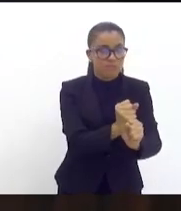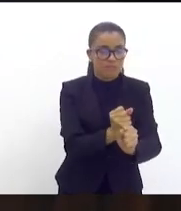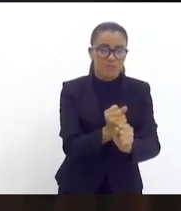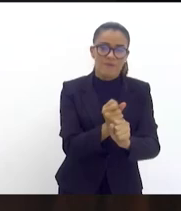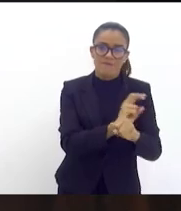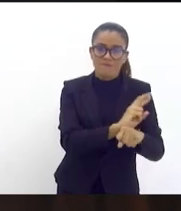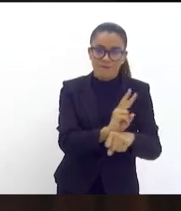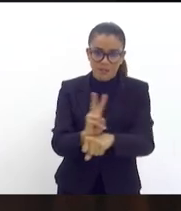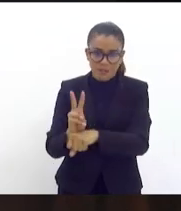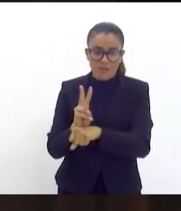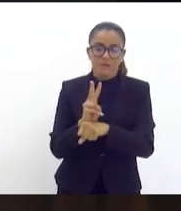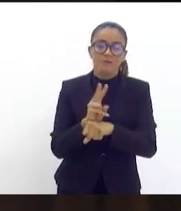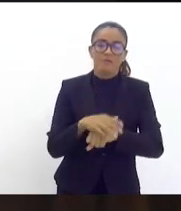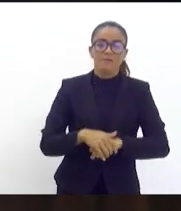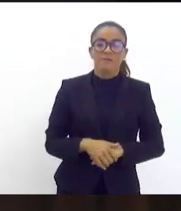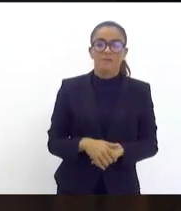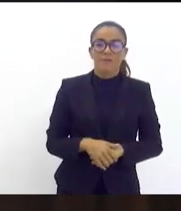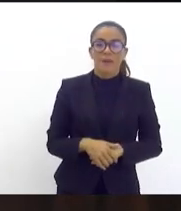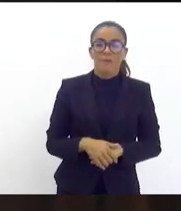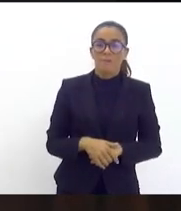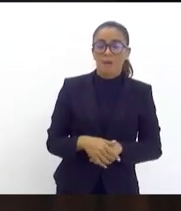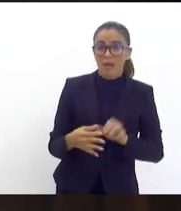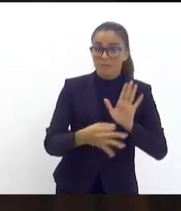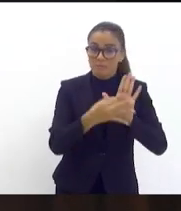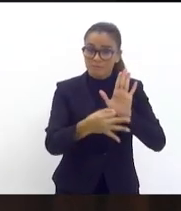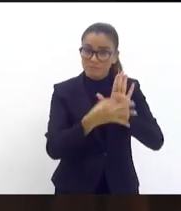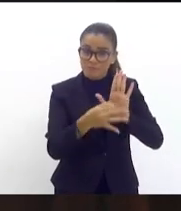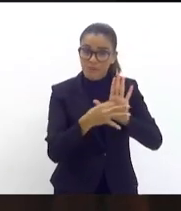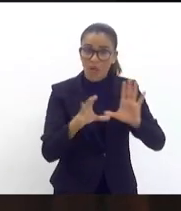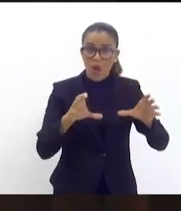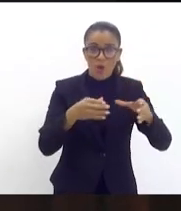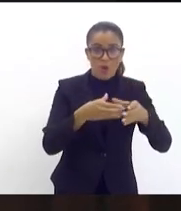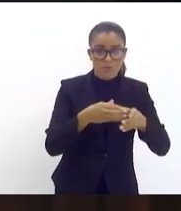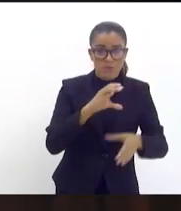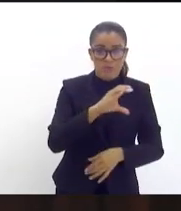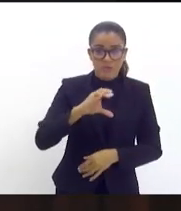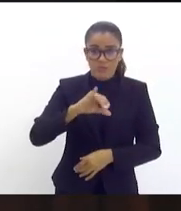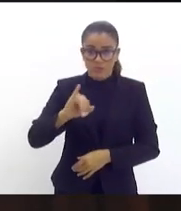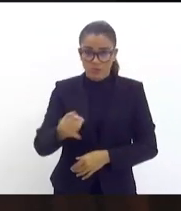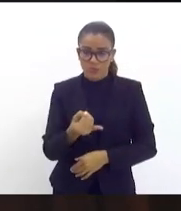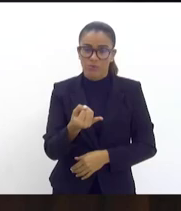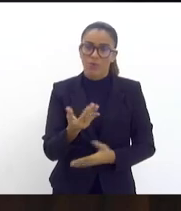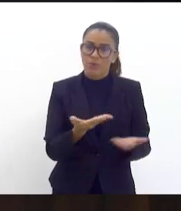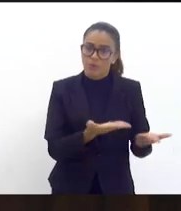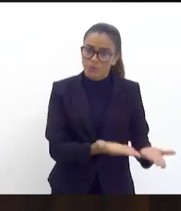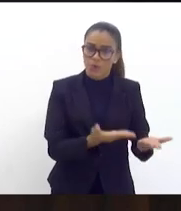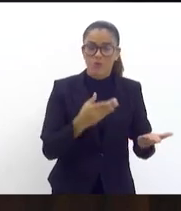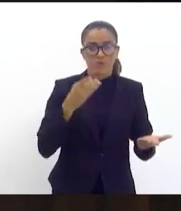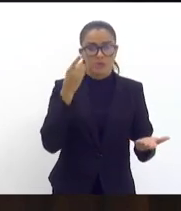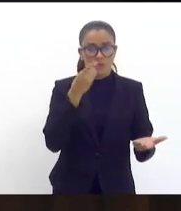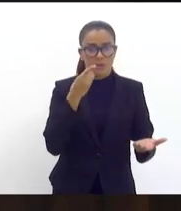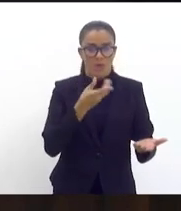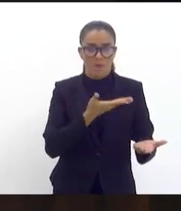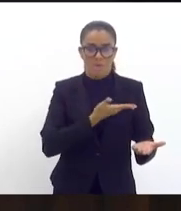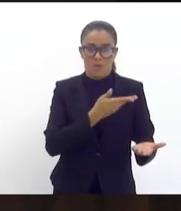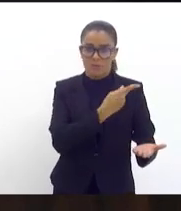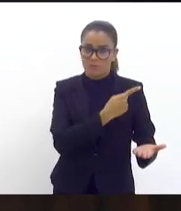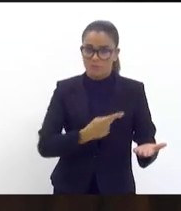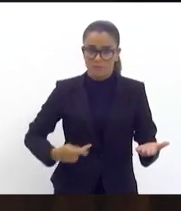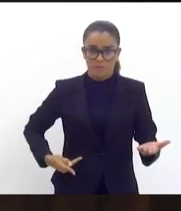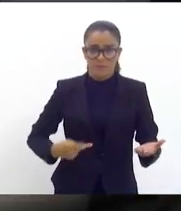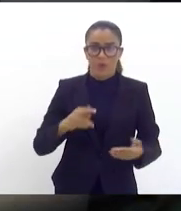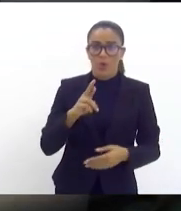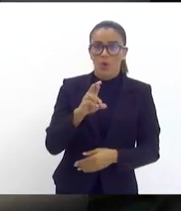Controle. Para emitir parecer pela Comissão de Constituição e Justiça, nosso deputado amigo, presidente Rodrigo